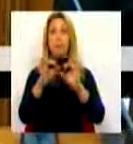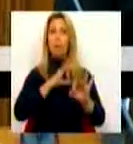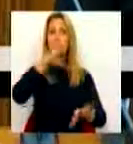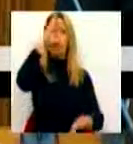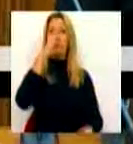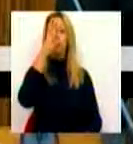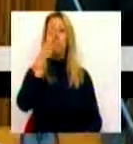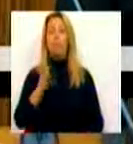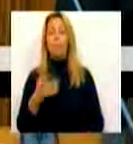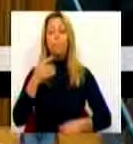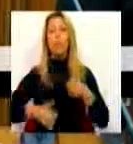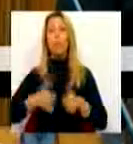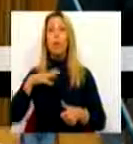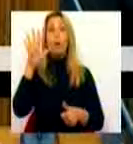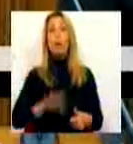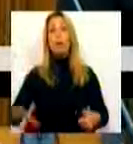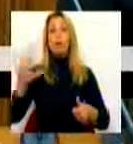Concurso Nacional de Acesso para o ano letivo